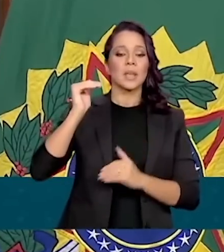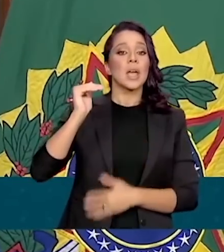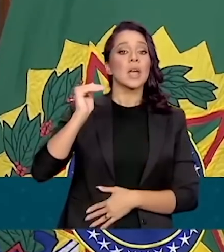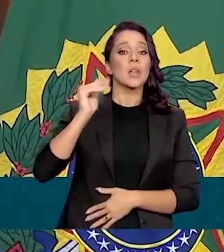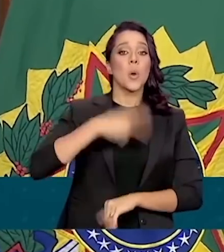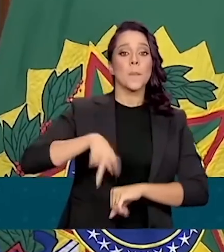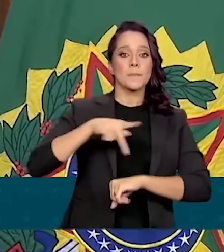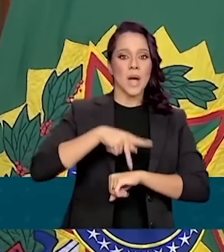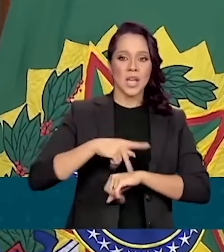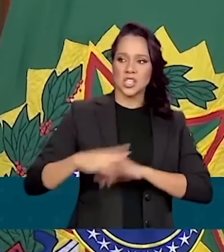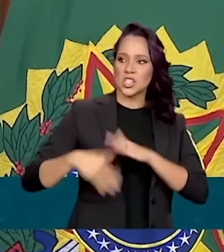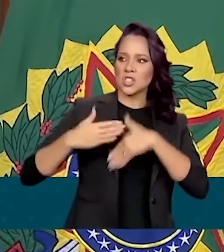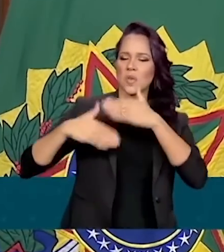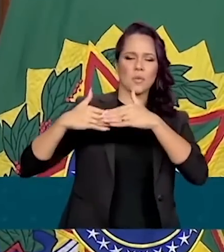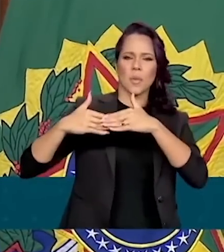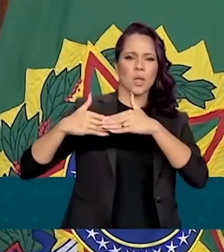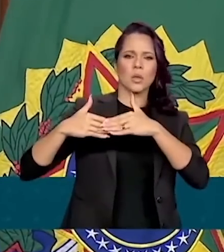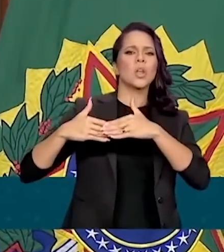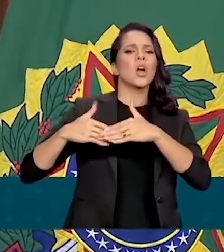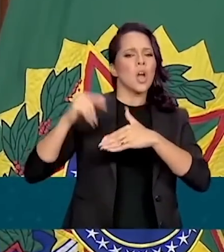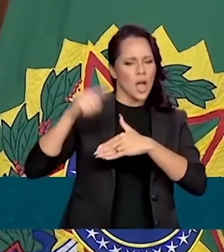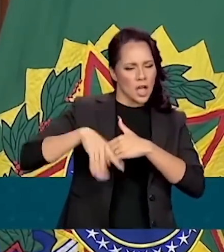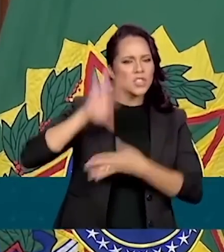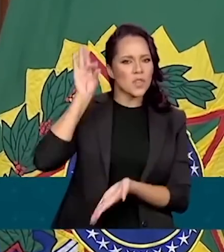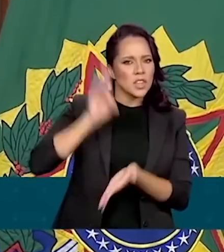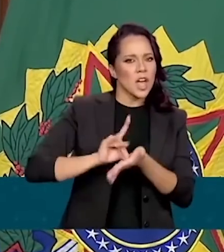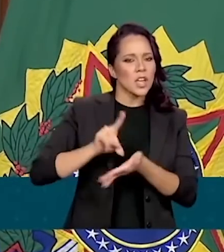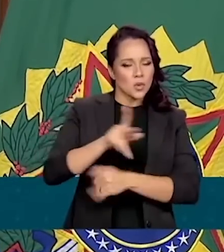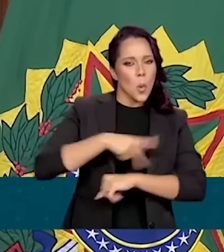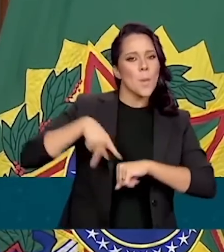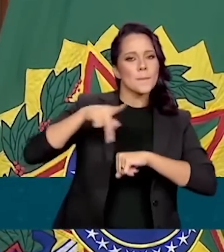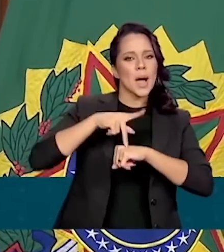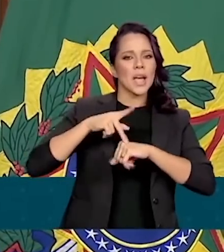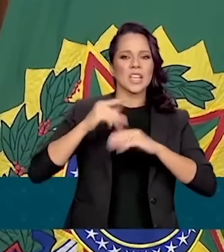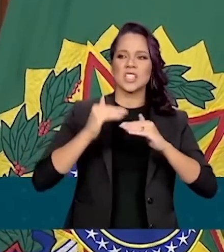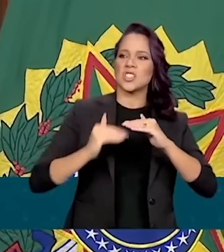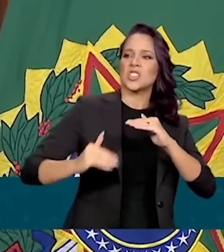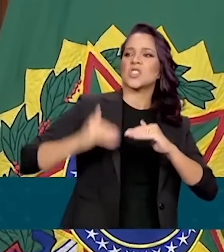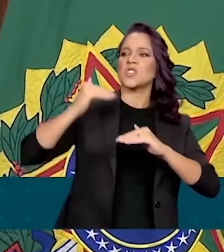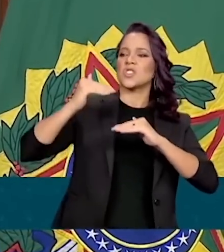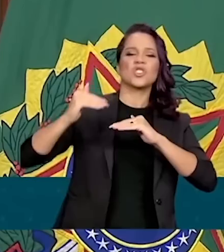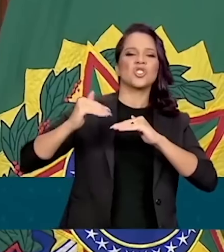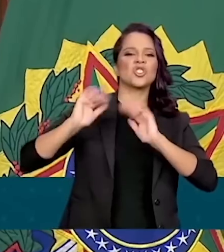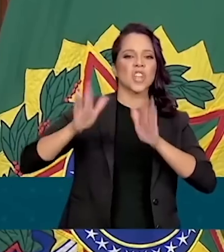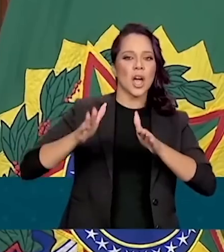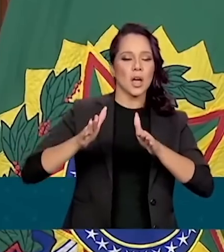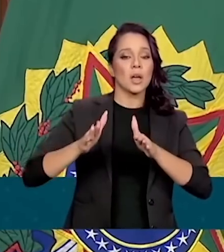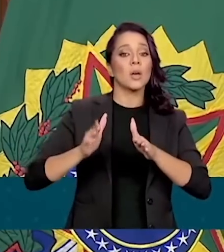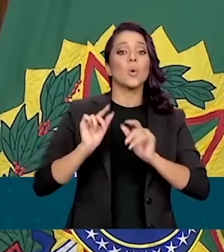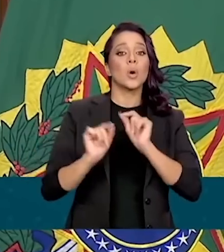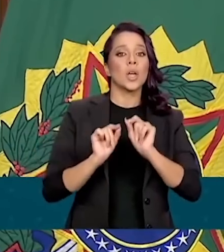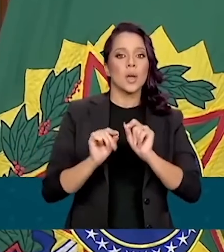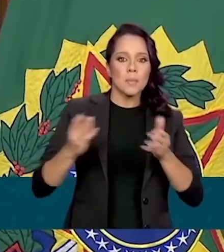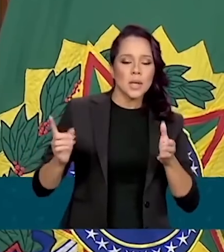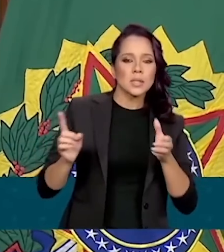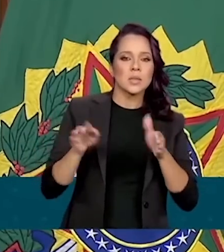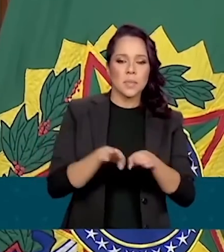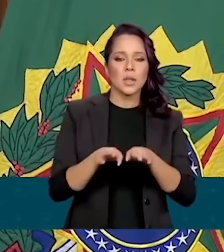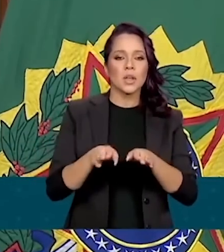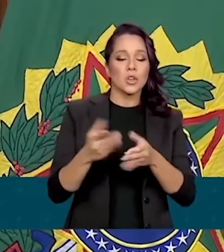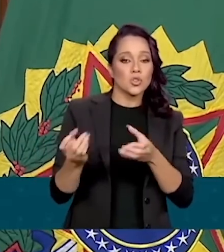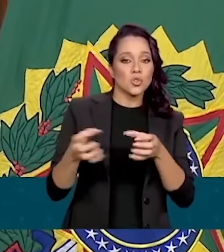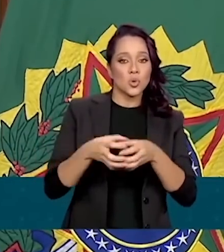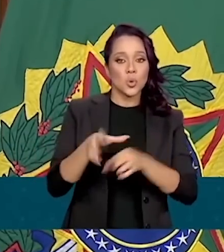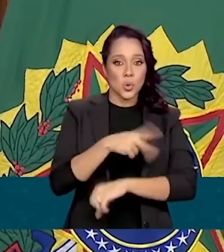ser um país em desenvolvimento e passe definitivamente a ser um país desenvolvido, fazendo parte daqueles